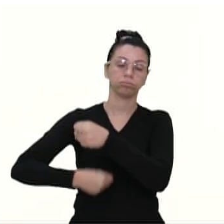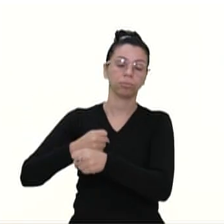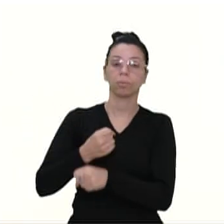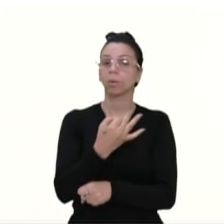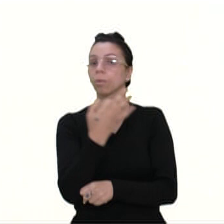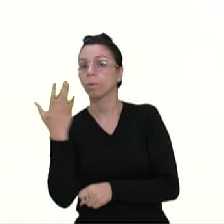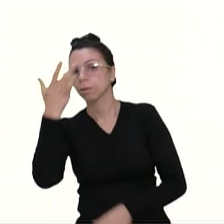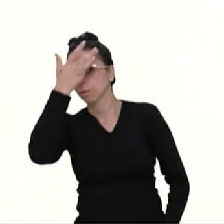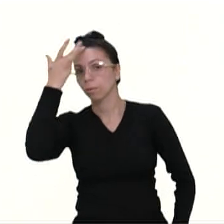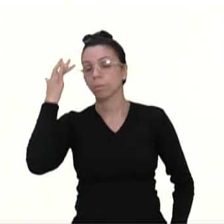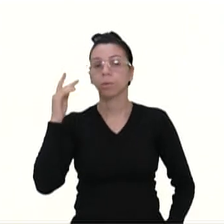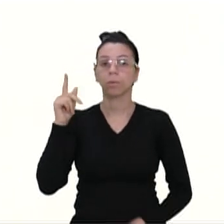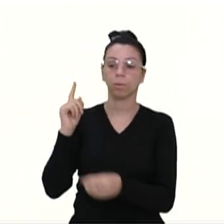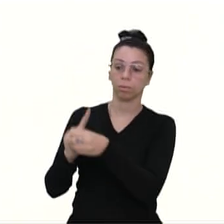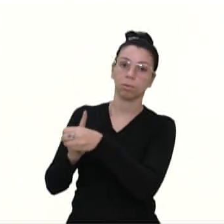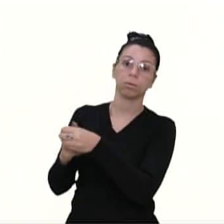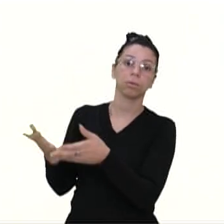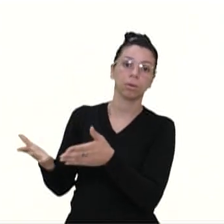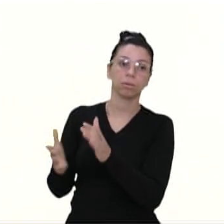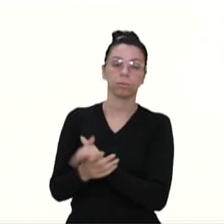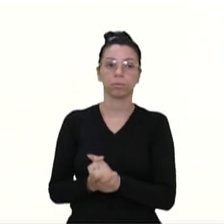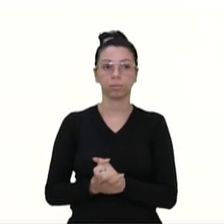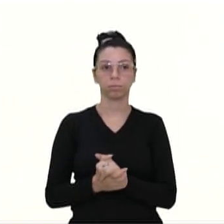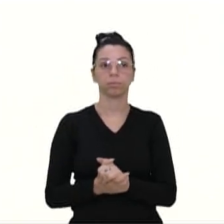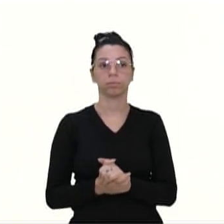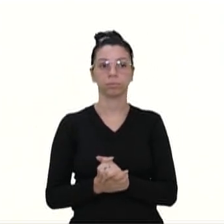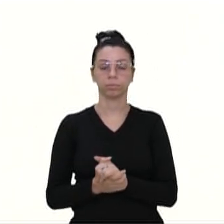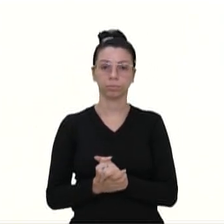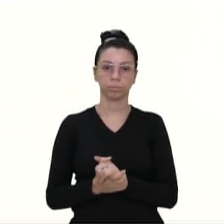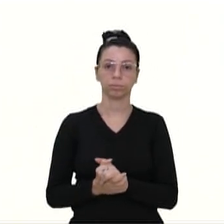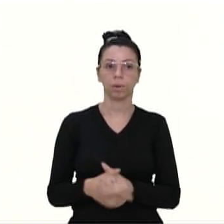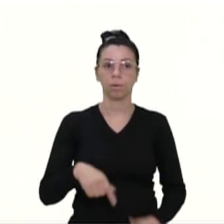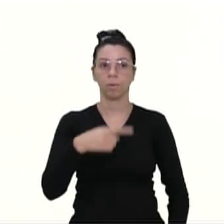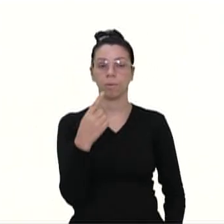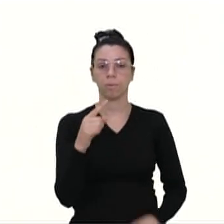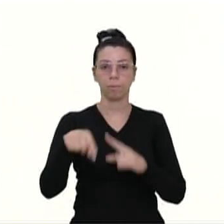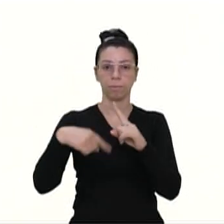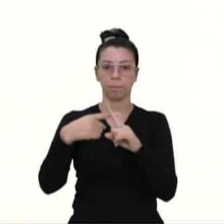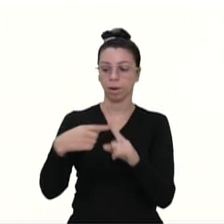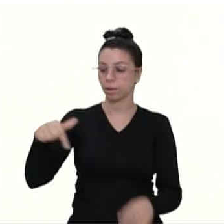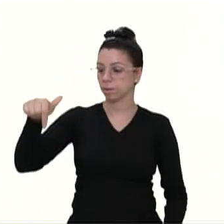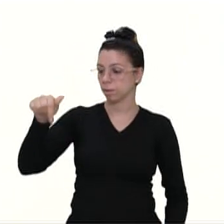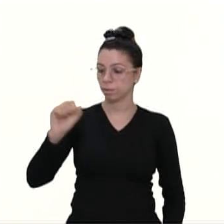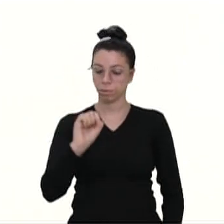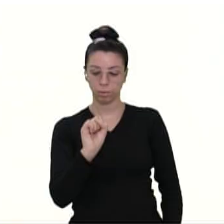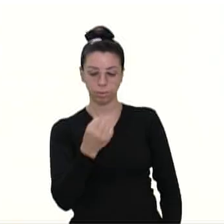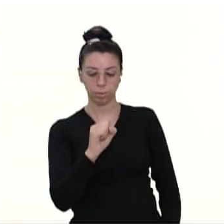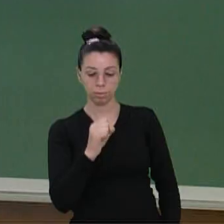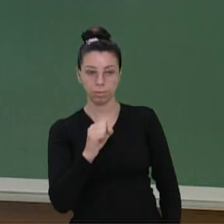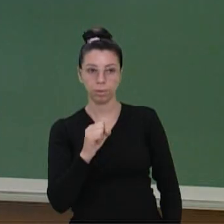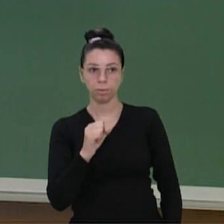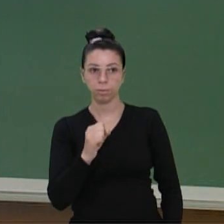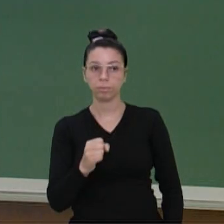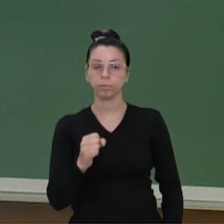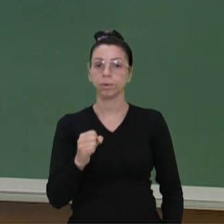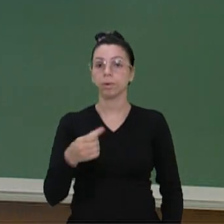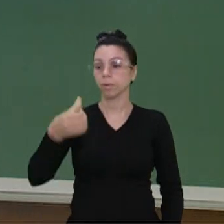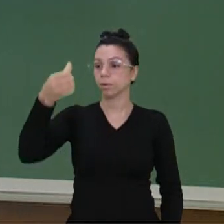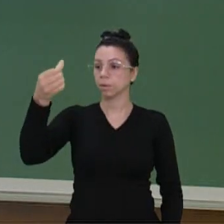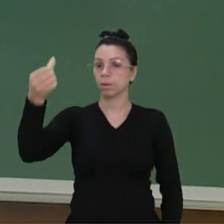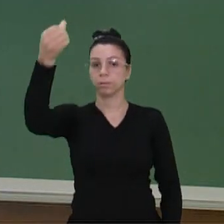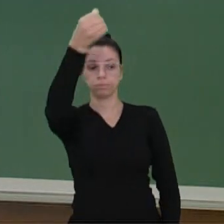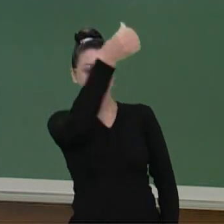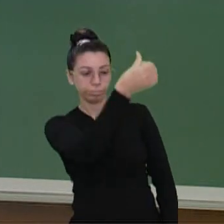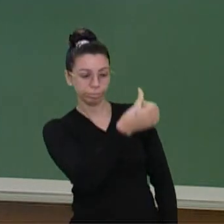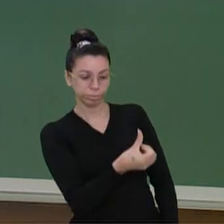Então, substituir o t por 7, 1 mais 7 são 8, 8 elevado a 6, 6 é expoente logaritmando, passa multiplicando